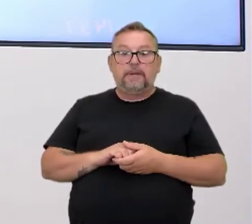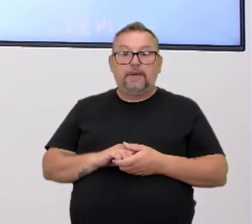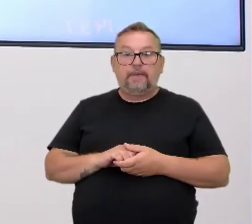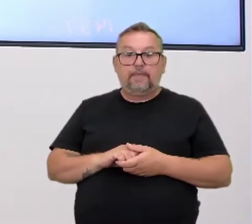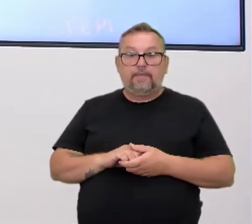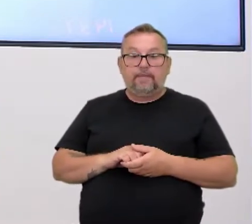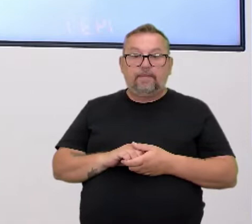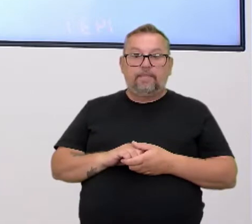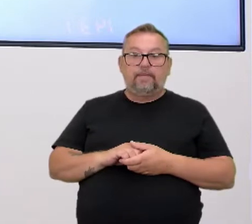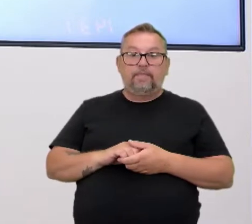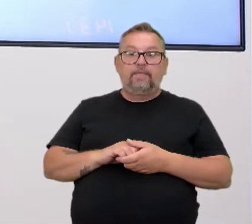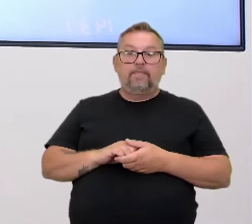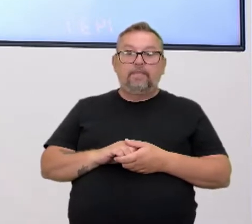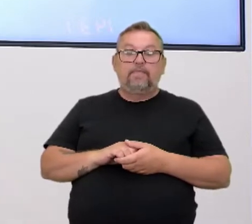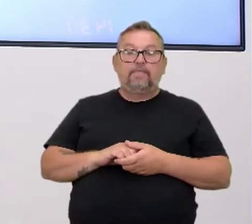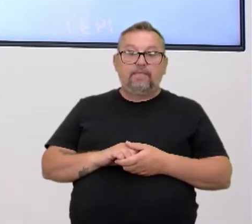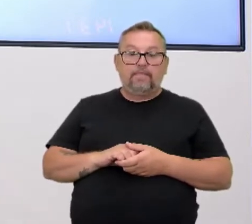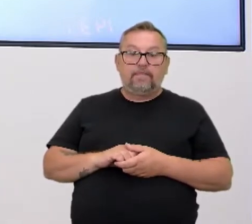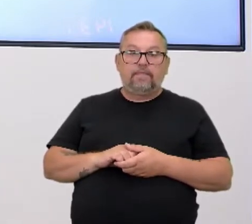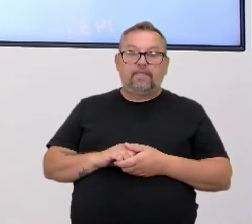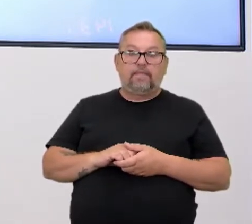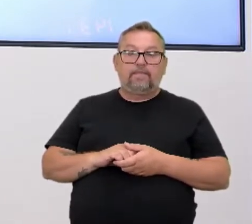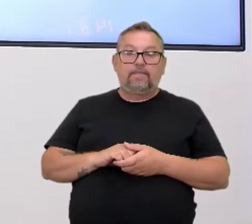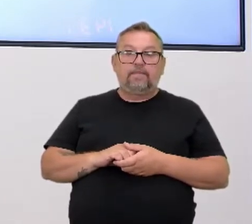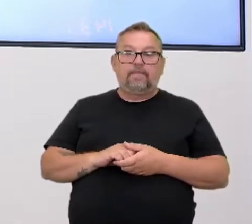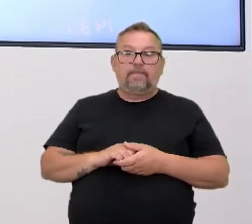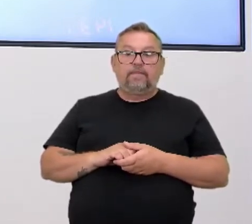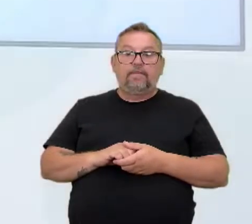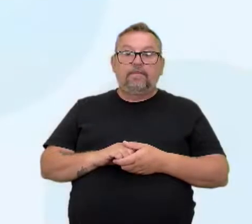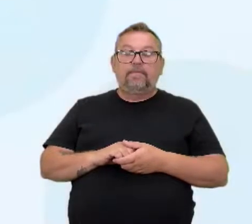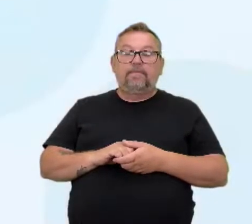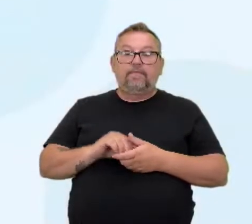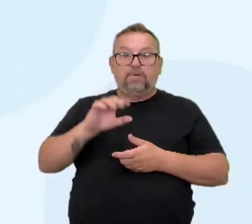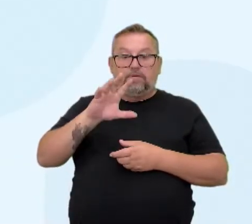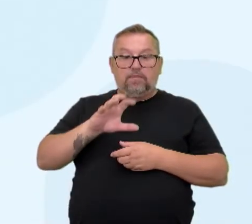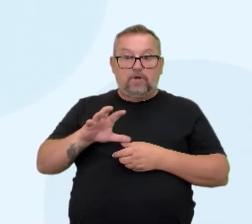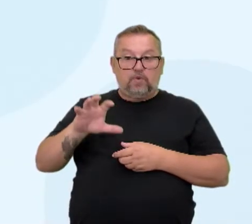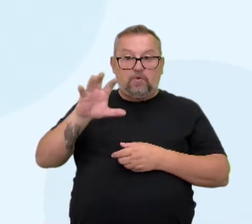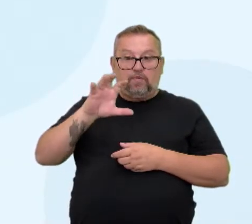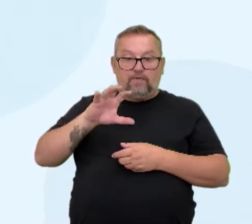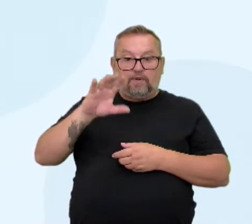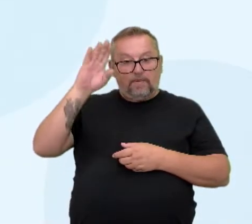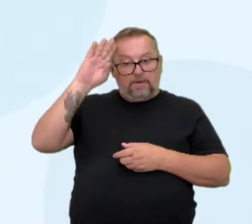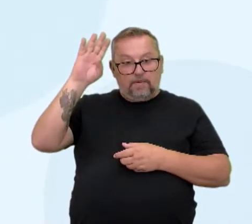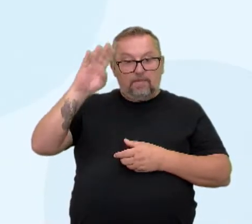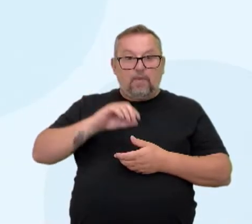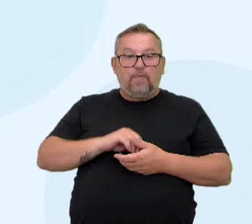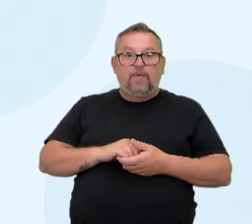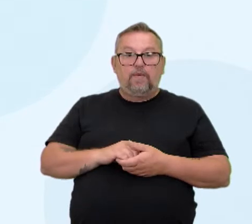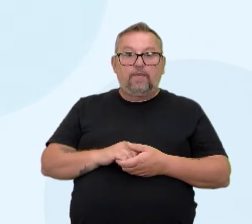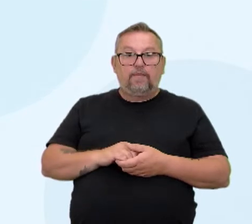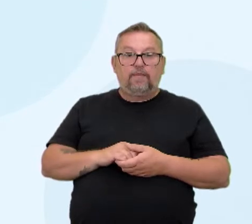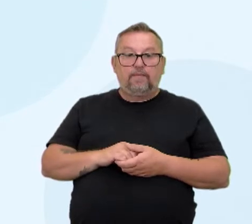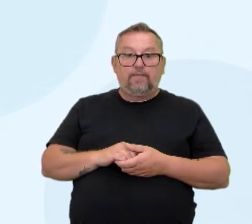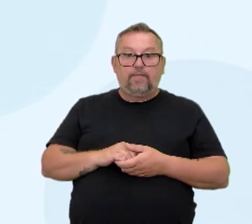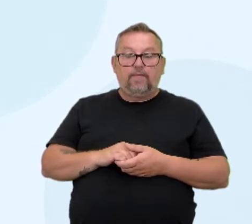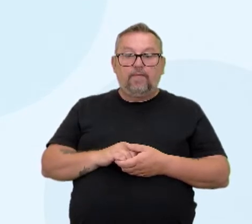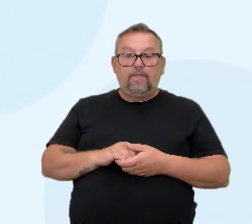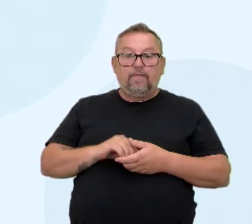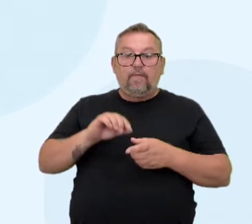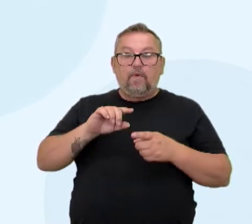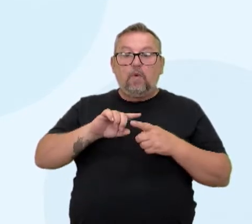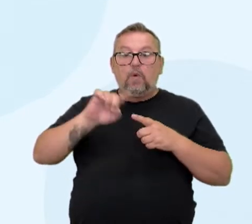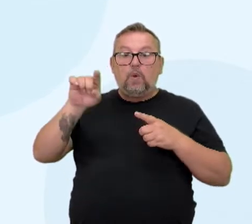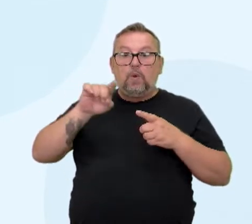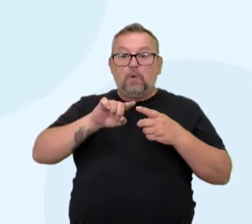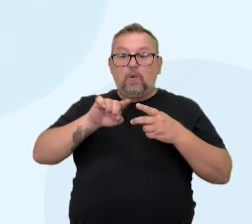ideia central tá aí indicado com essa nuvem em vermelho. As ramificações